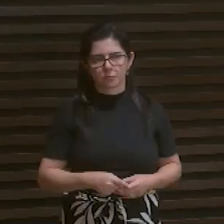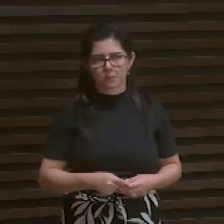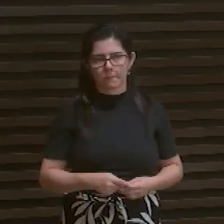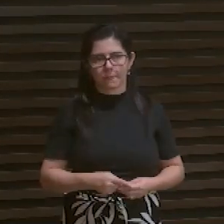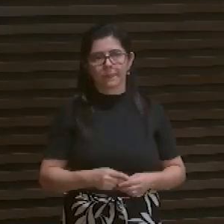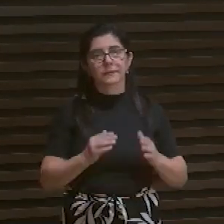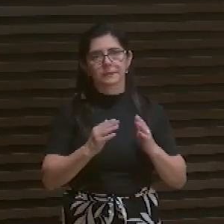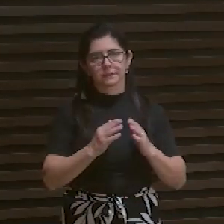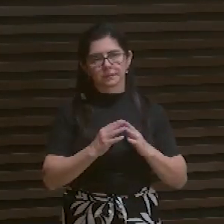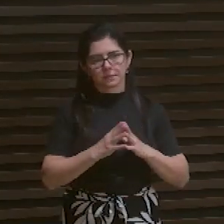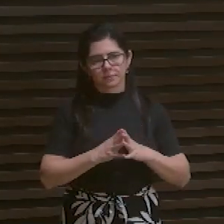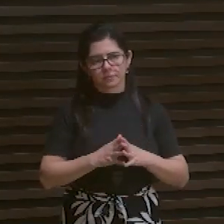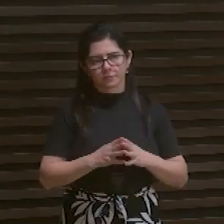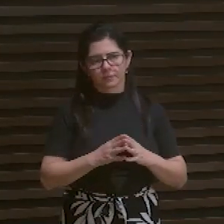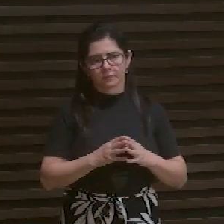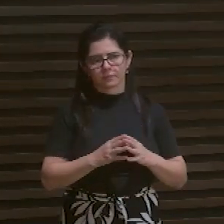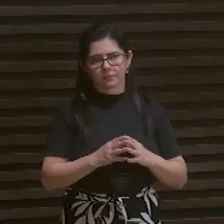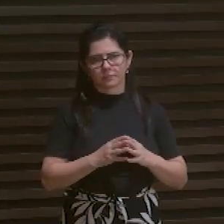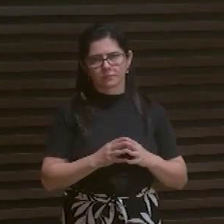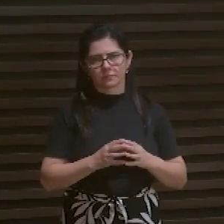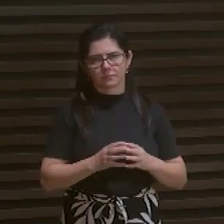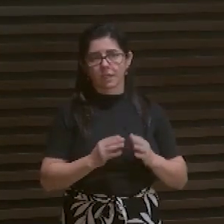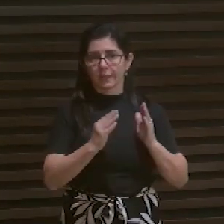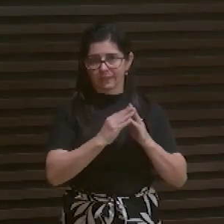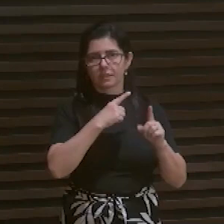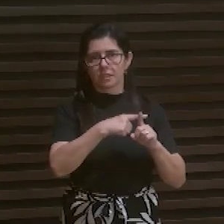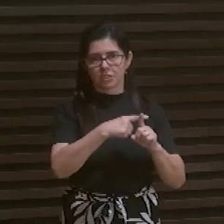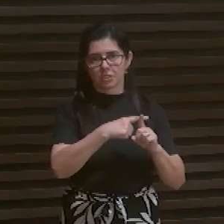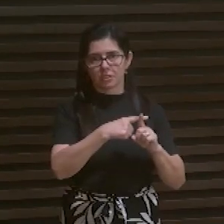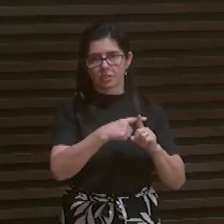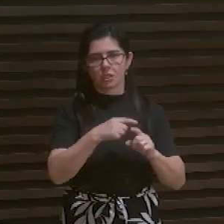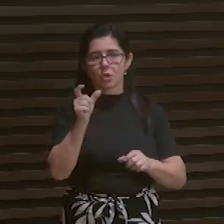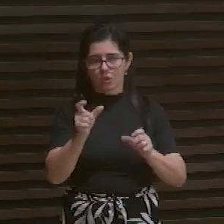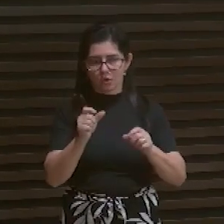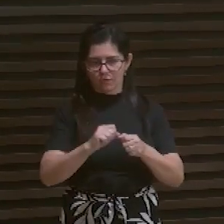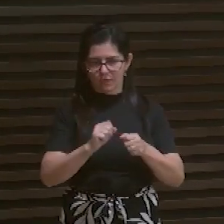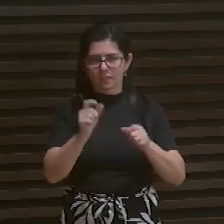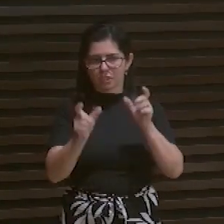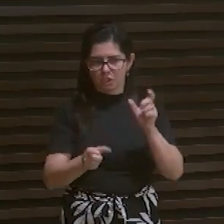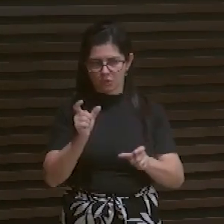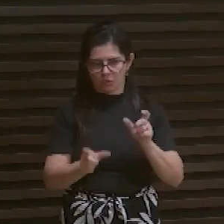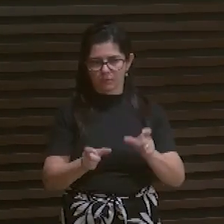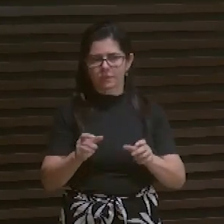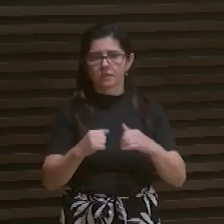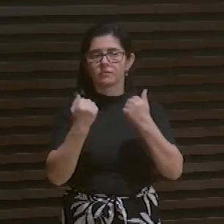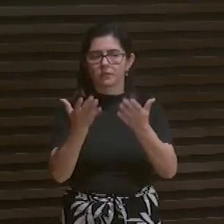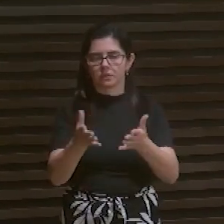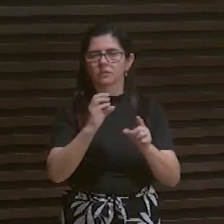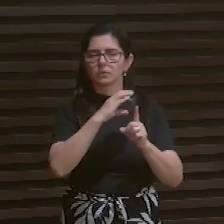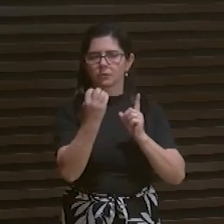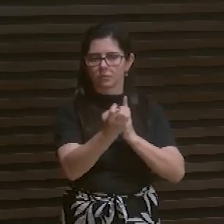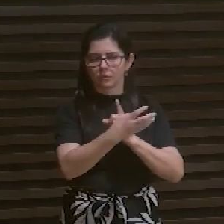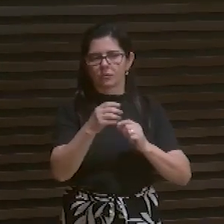E a igreja não é feita disso. A igreja é feita de homens que vão cultuar o Senhor, que entendem que o Espírito Santo